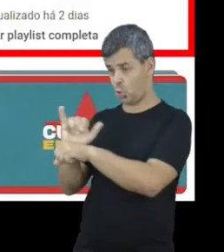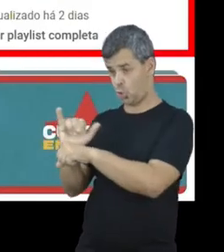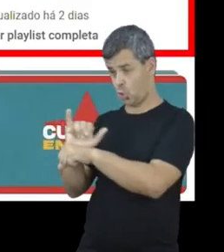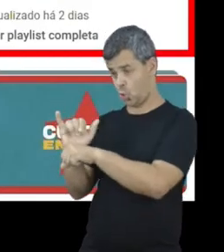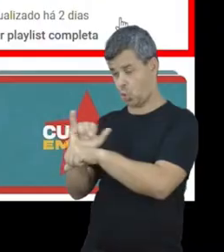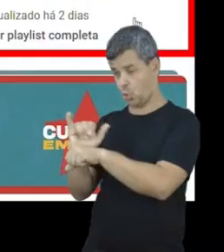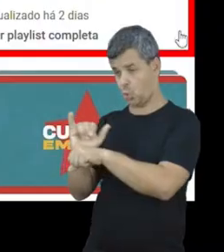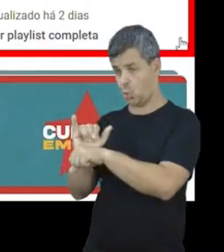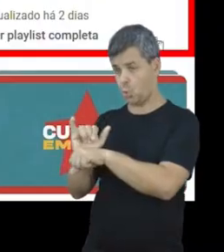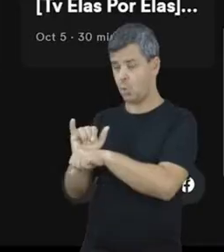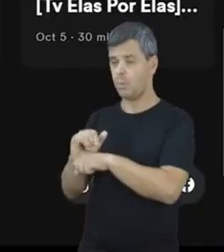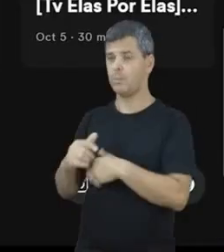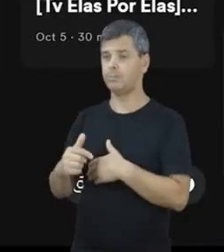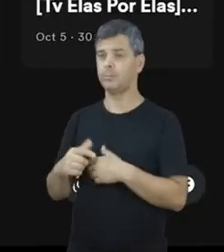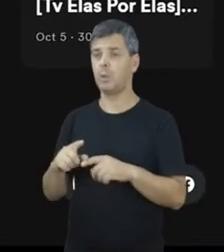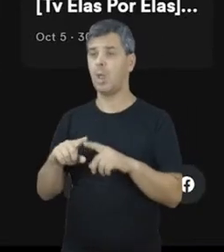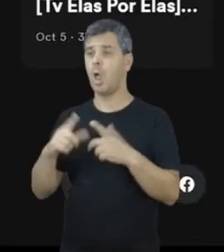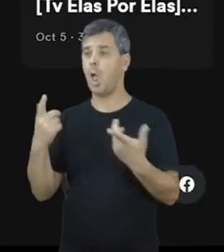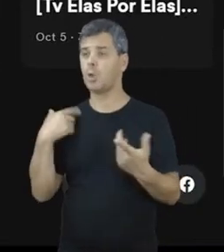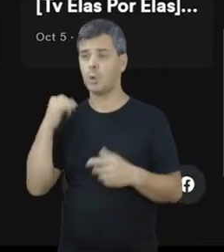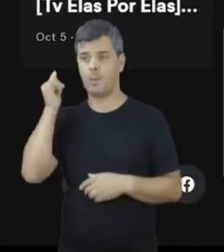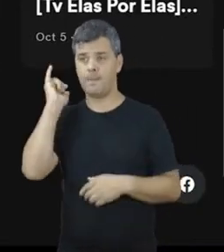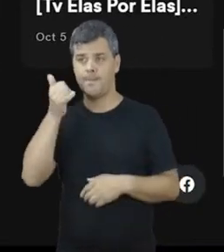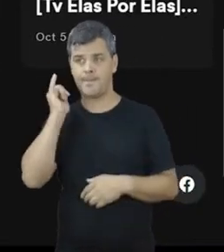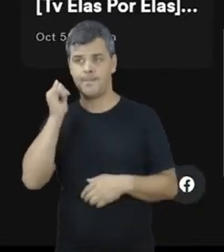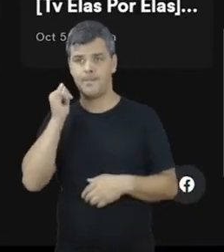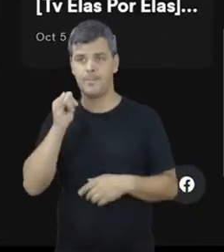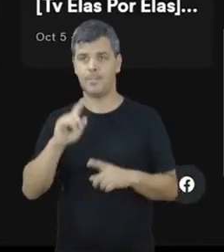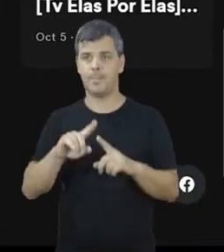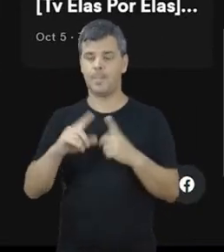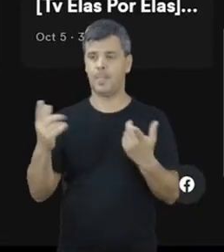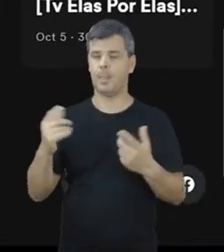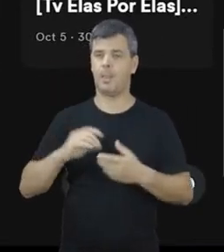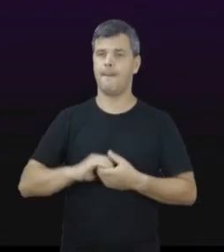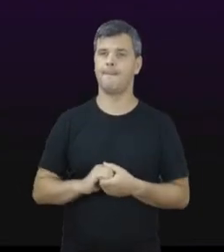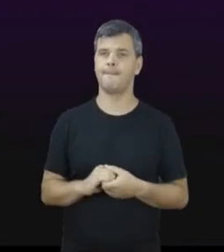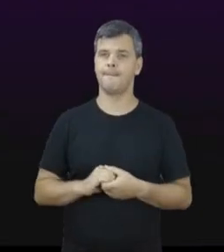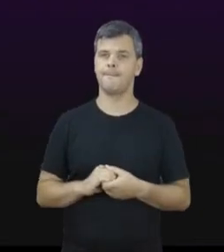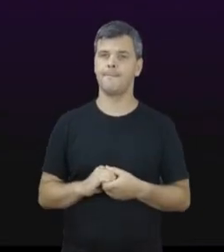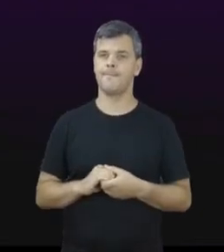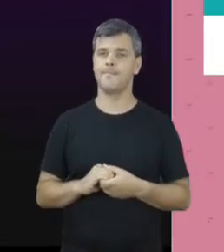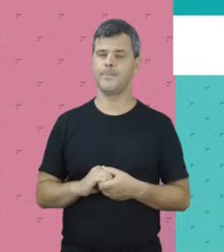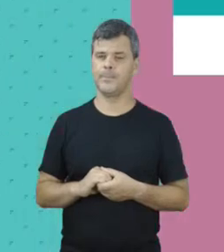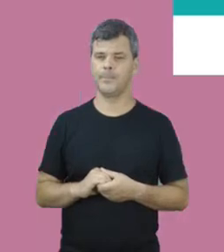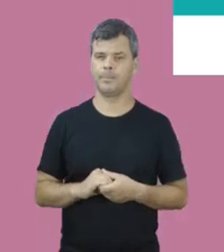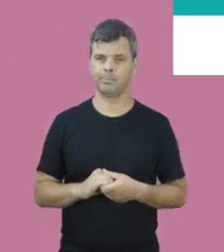canal da TVPT no YouTube ou em formato de podcast no Spotify.